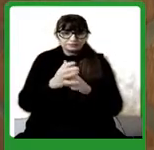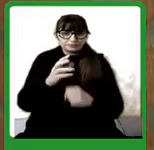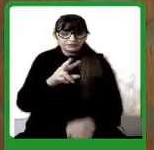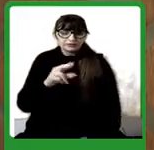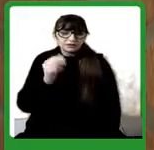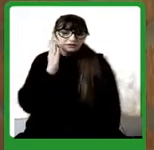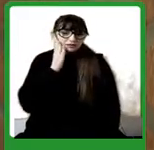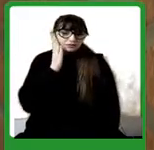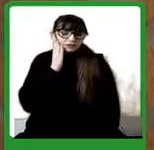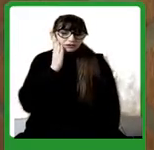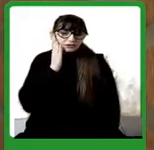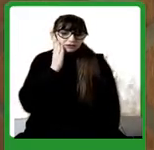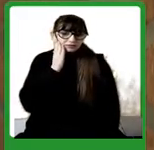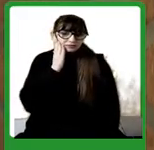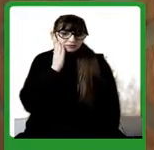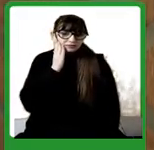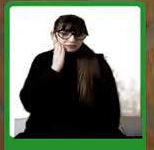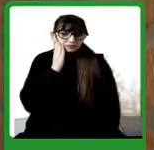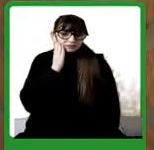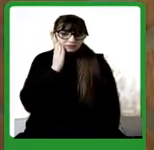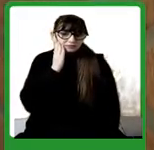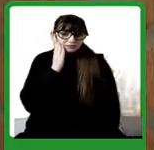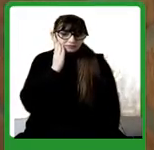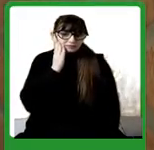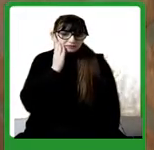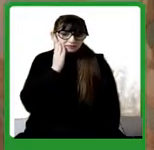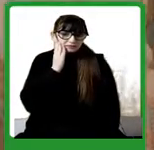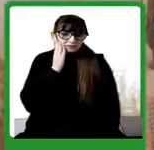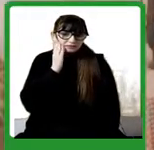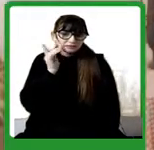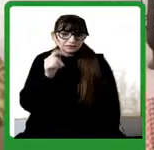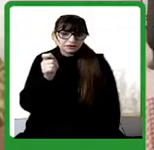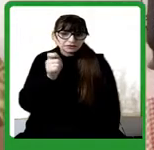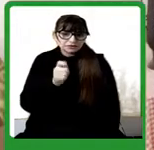trabalha. Então, é associado.